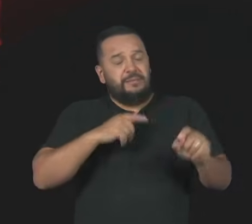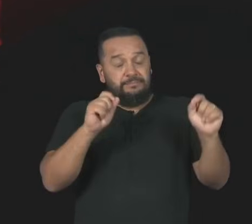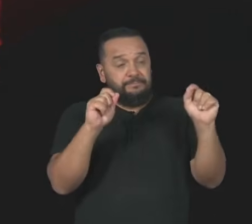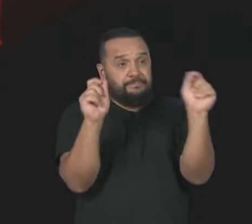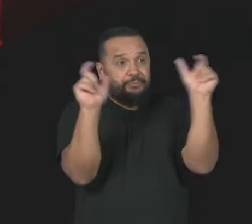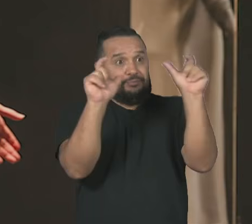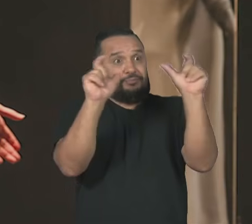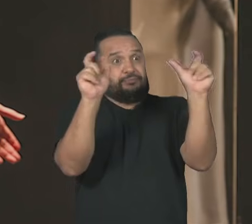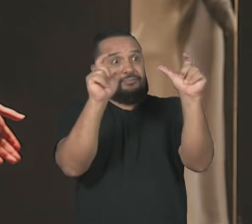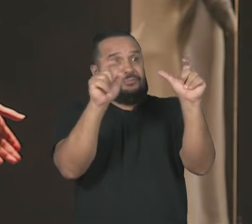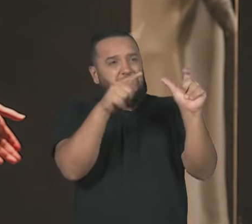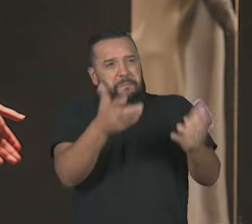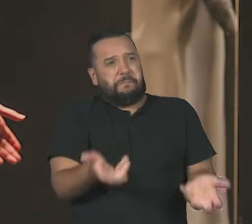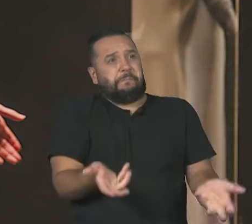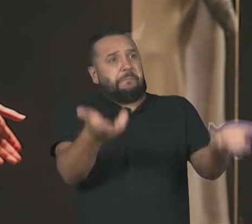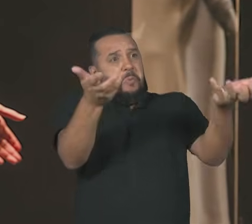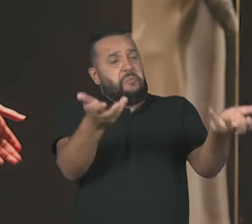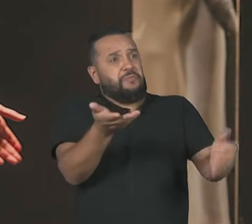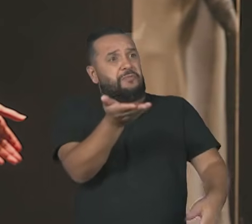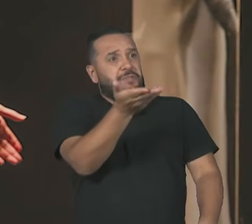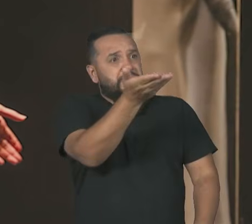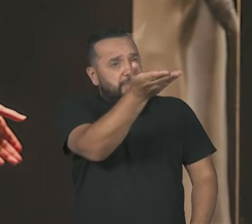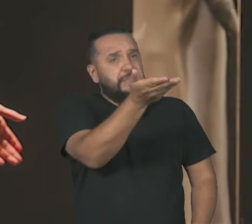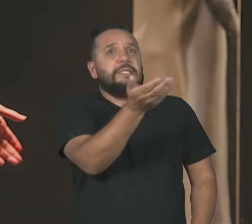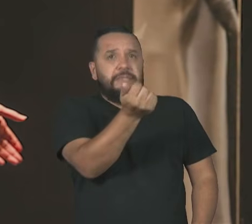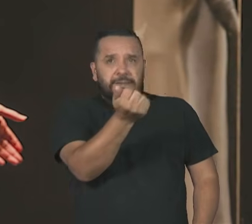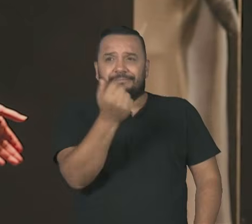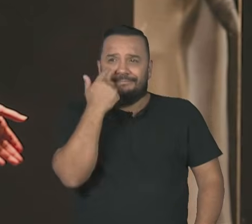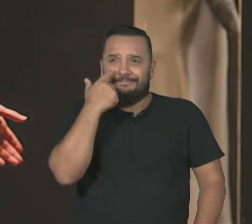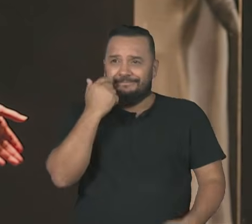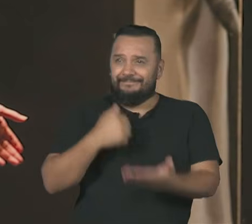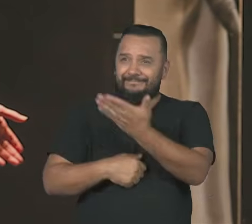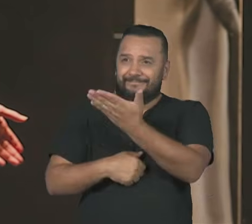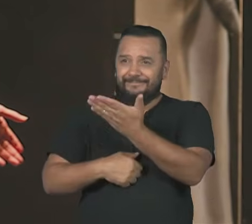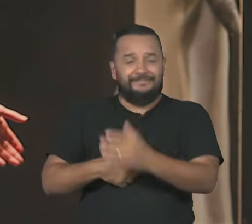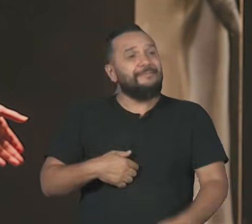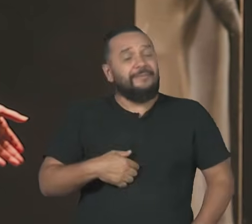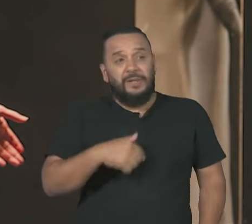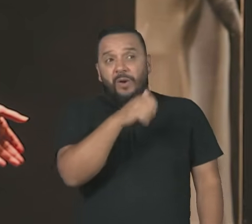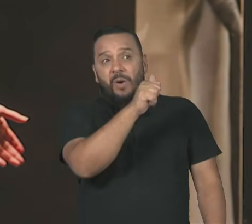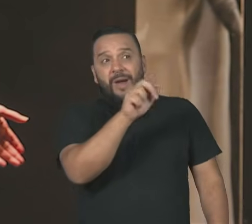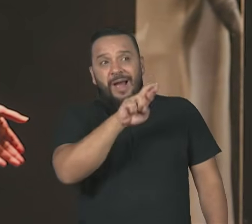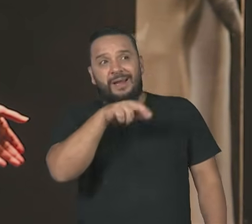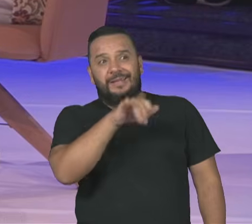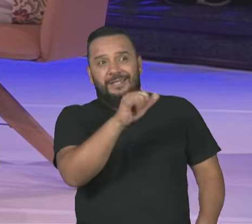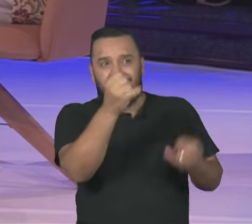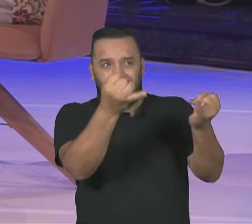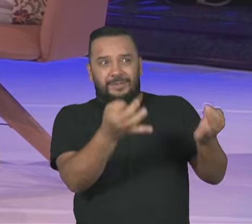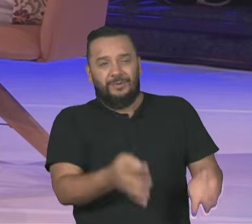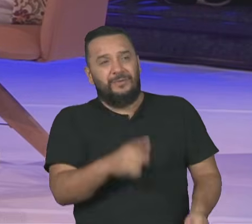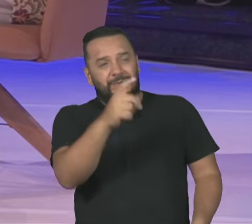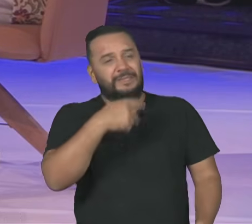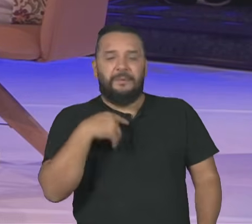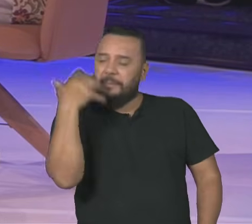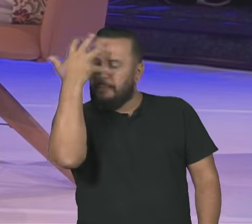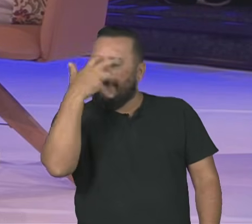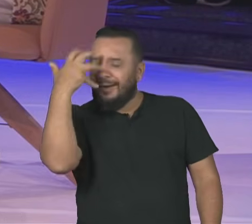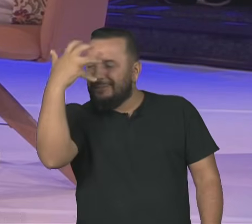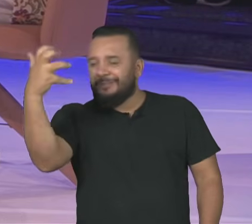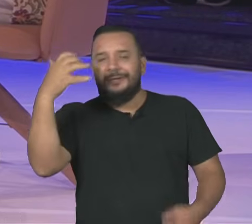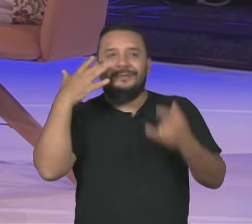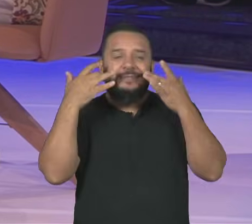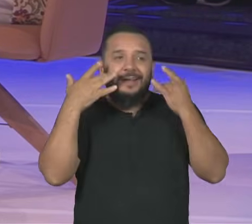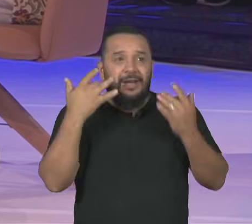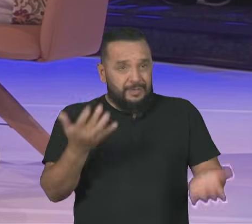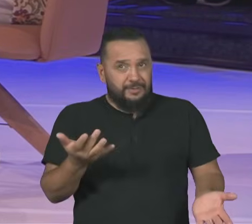impressionante no palco, assim, que você está numa... É o que o Ari estava dizendo, numa entrega, numa paixão, numa paixão. vivência teatral, É paixão,